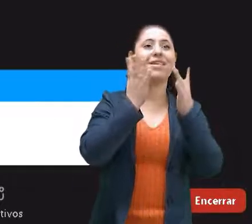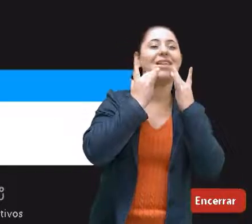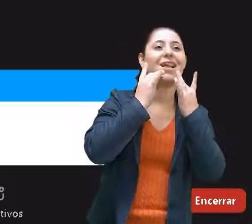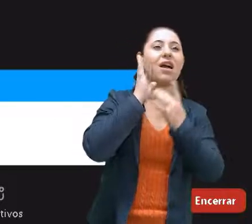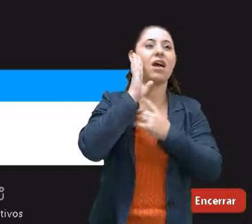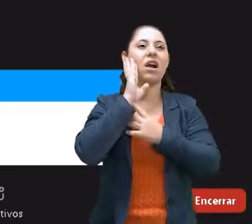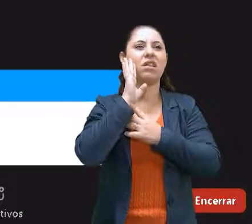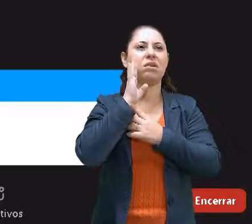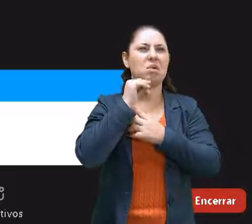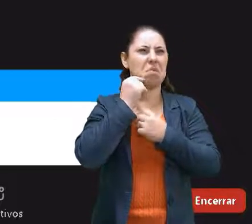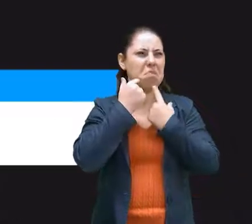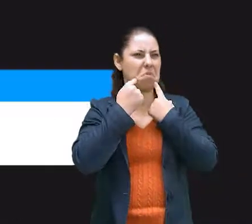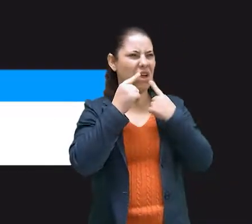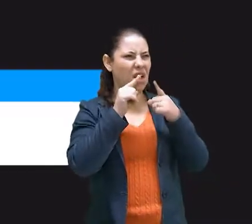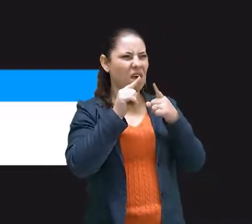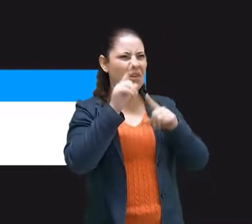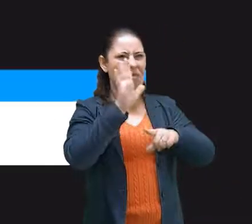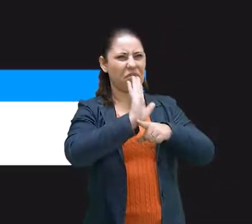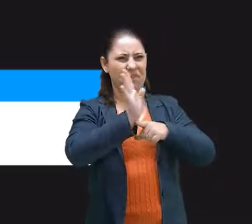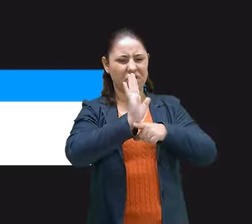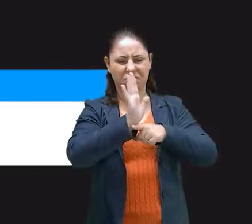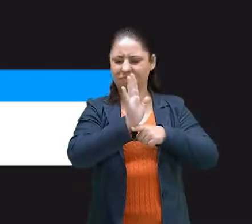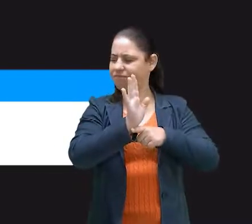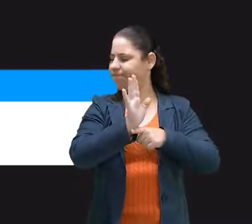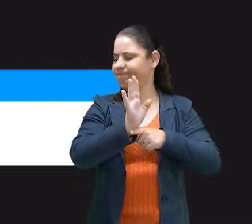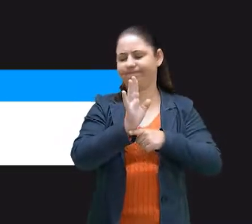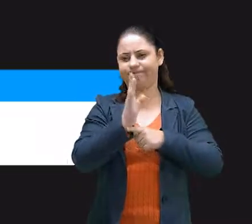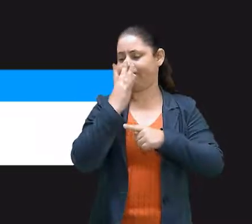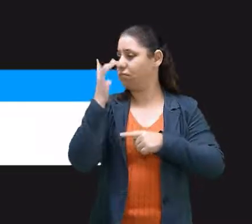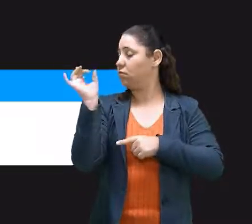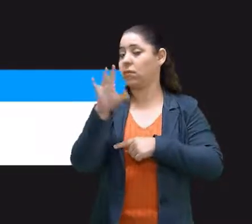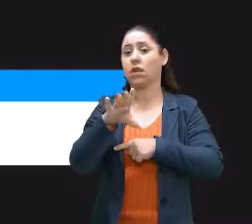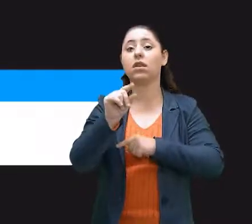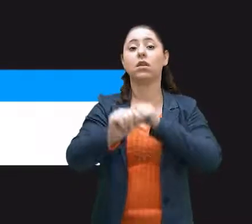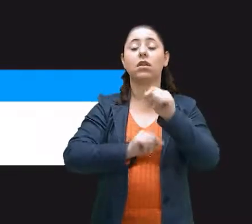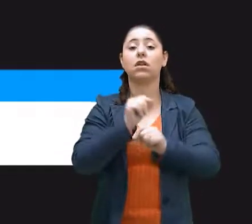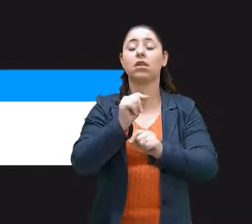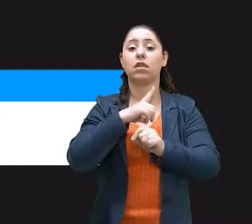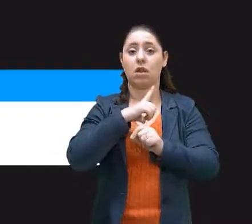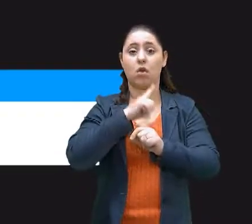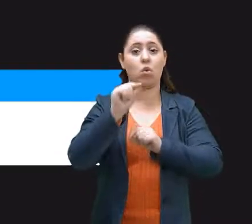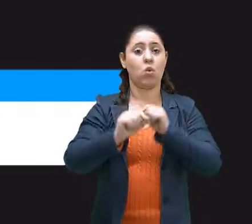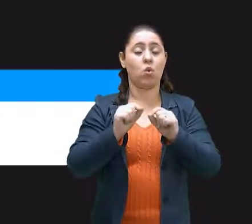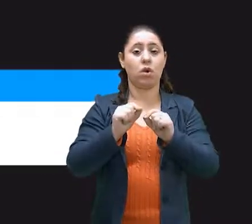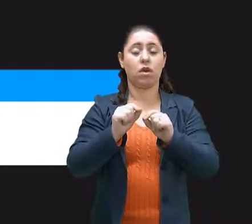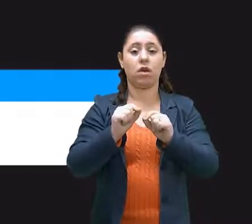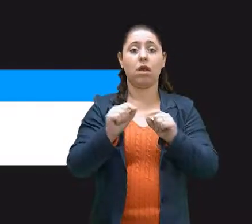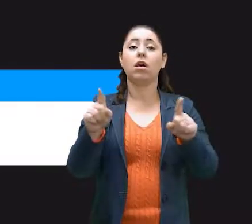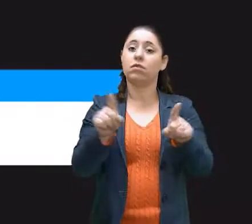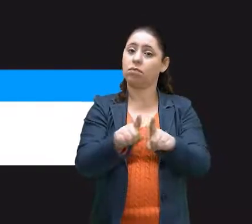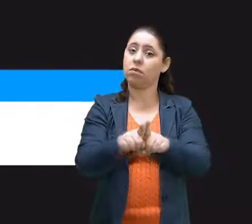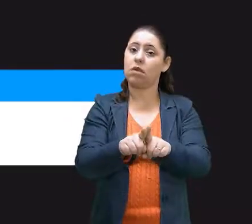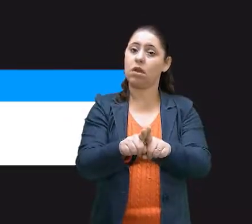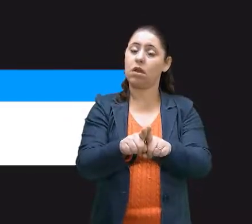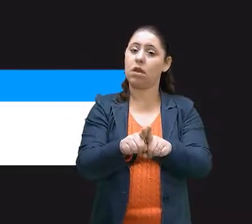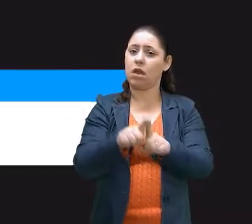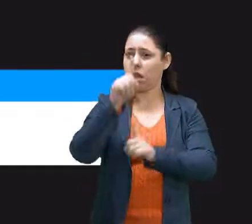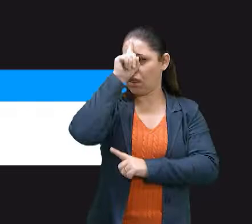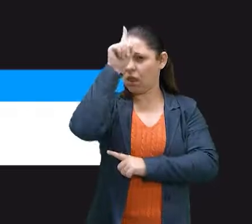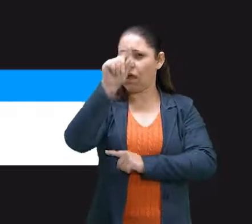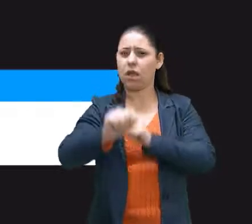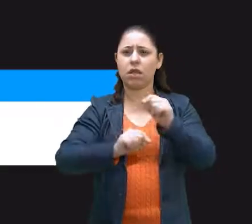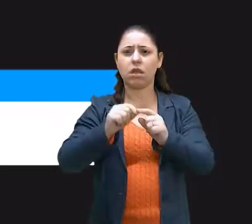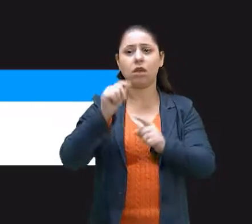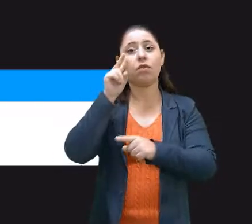plataformas de entretenimento. E como Vossa Excelência muito bem pontuou, em que pese a gente